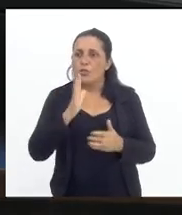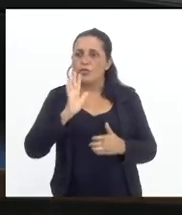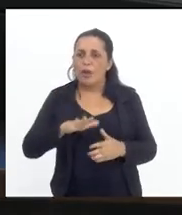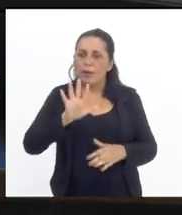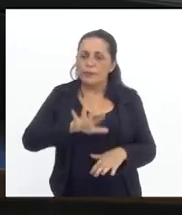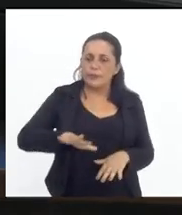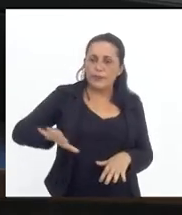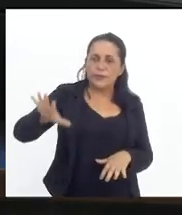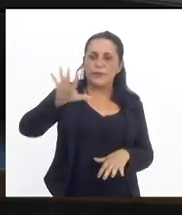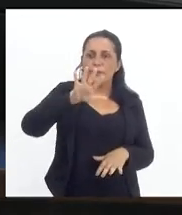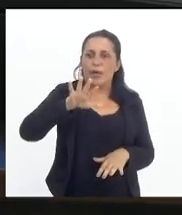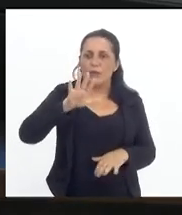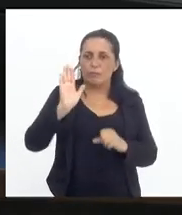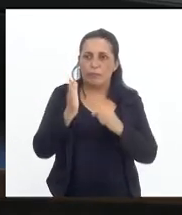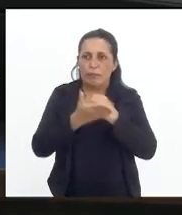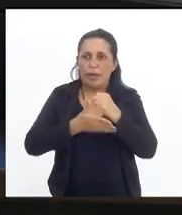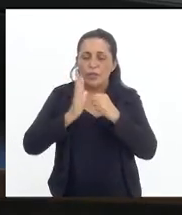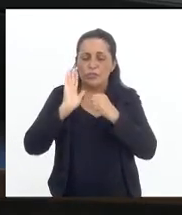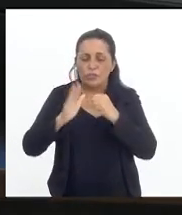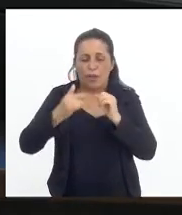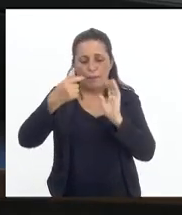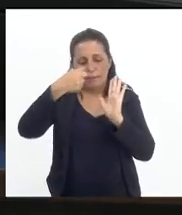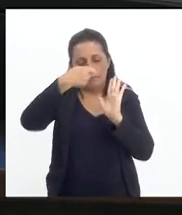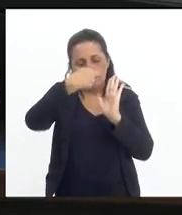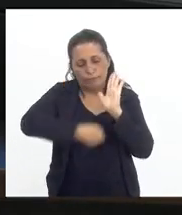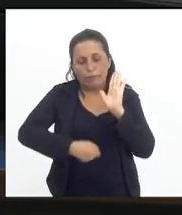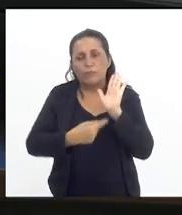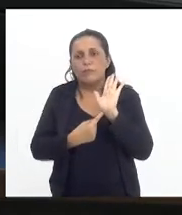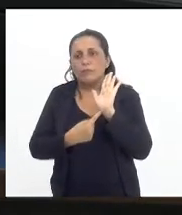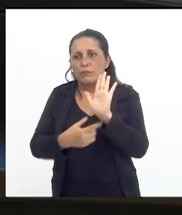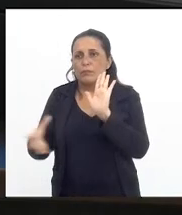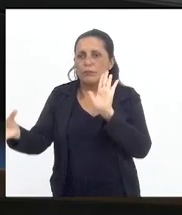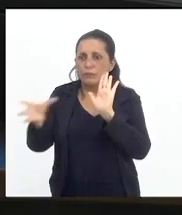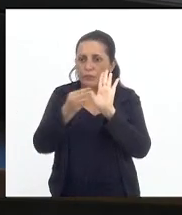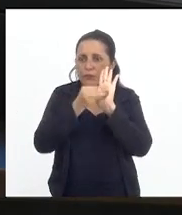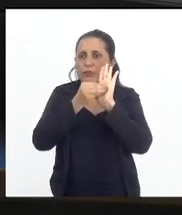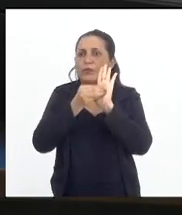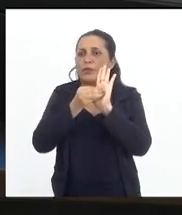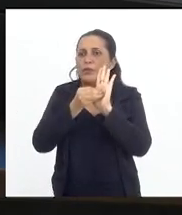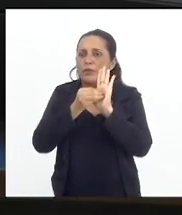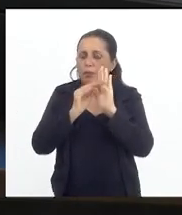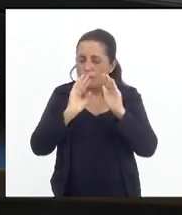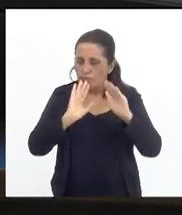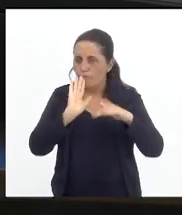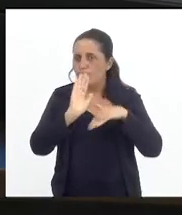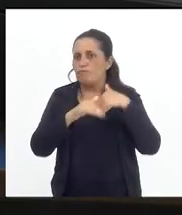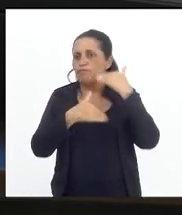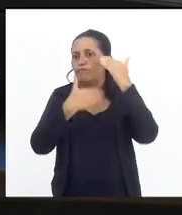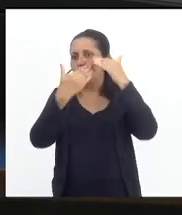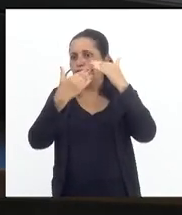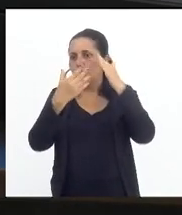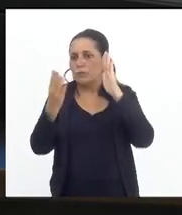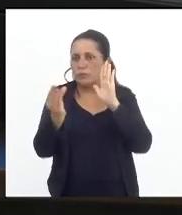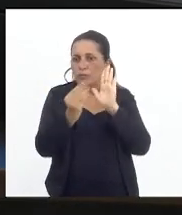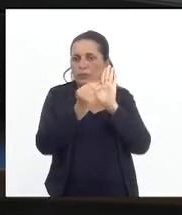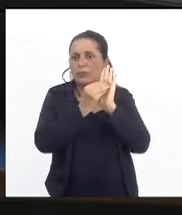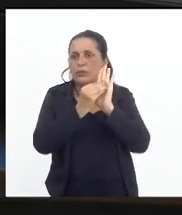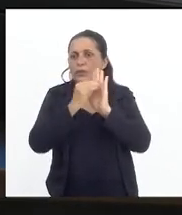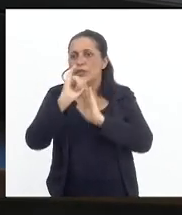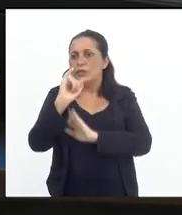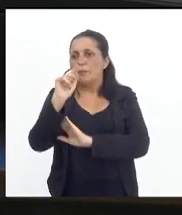incluímos no cenário base que foi entregue nós já incluímos e vamos além além de termos incluído o